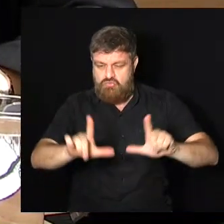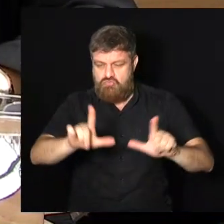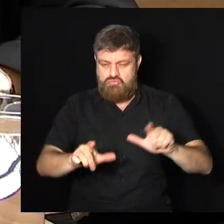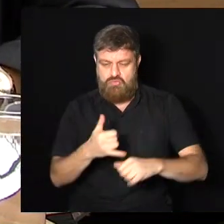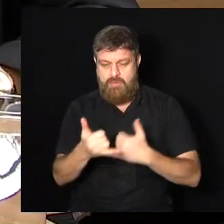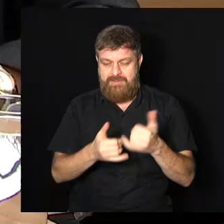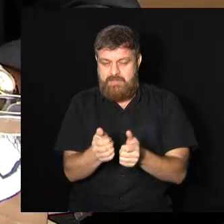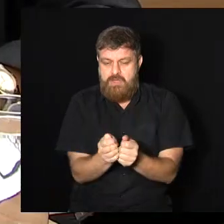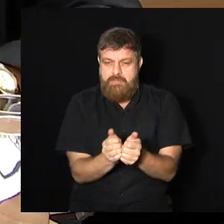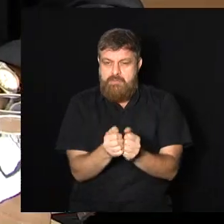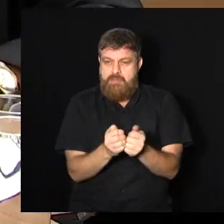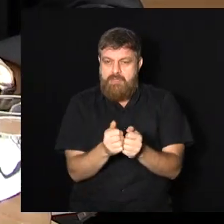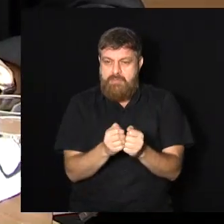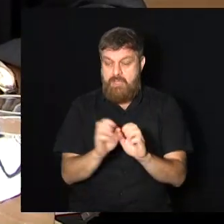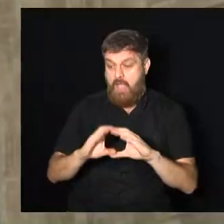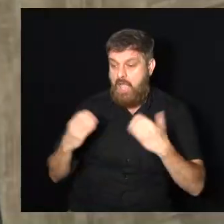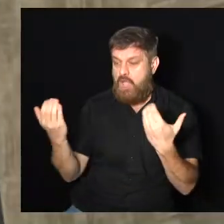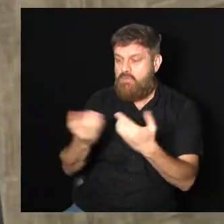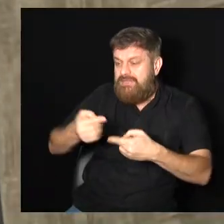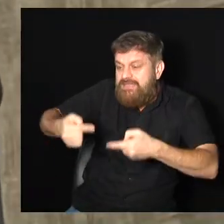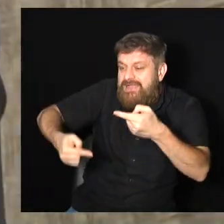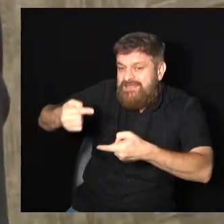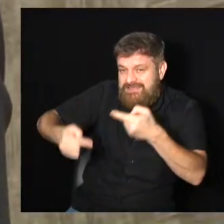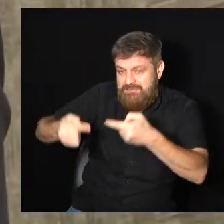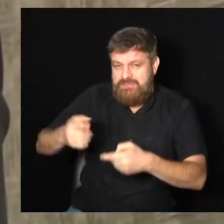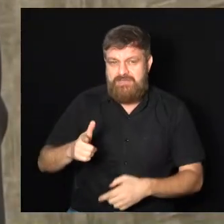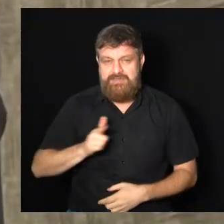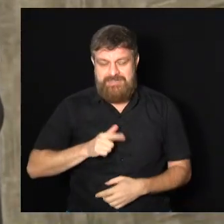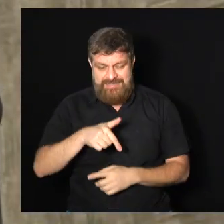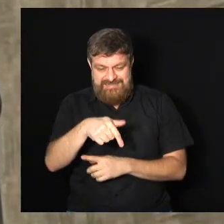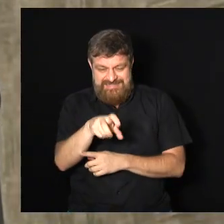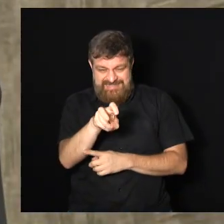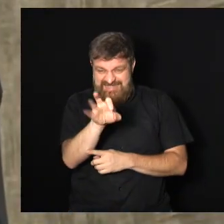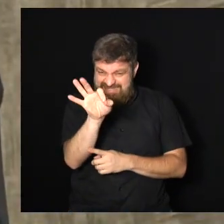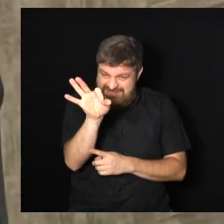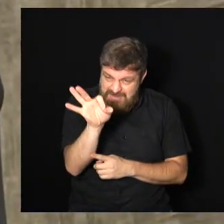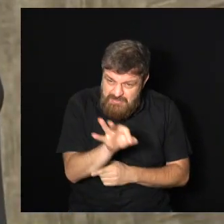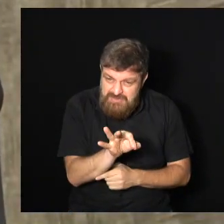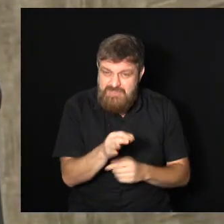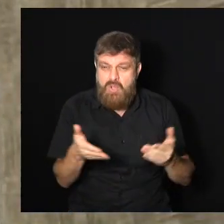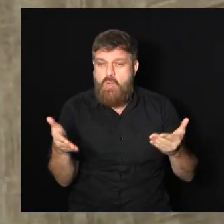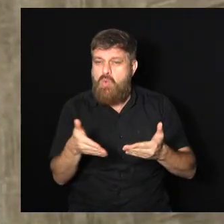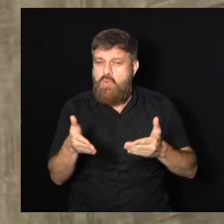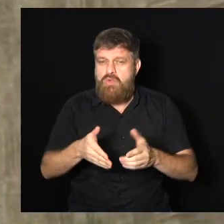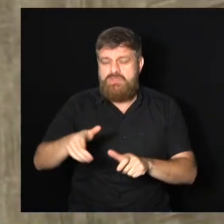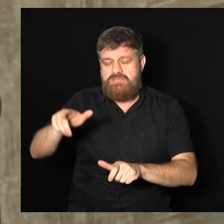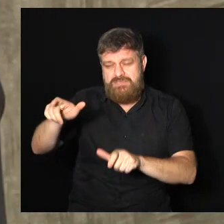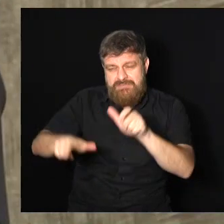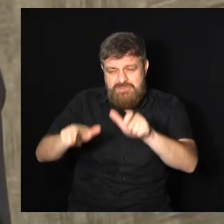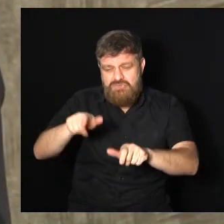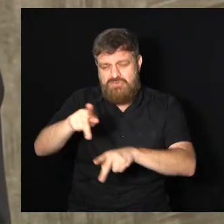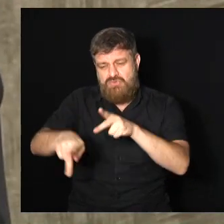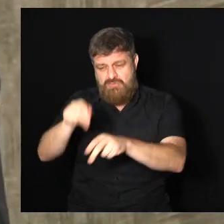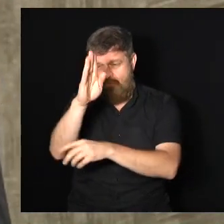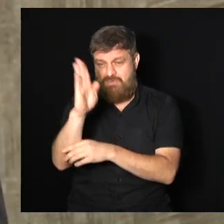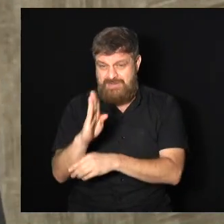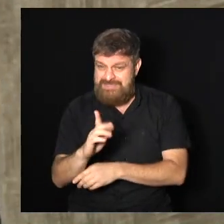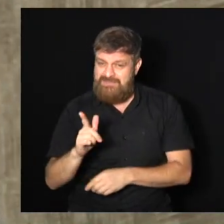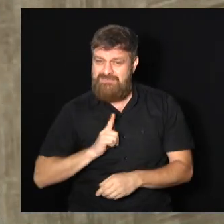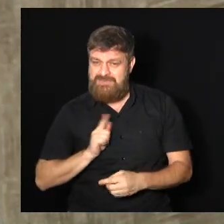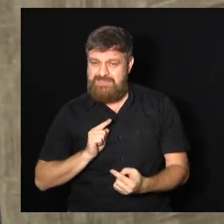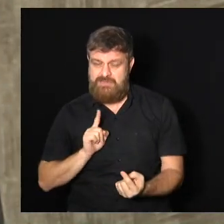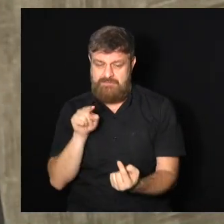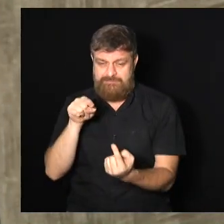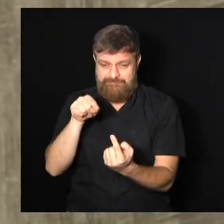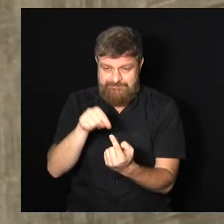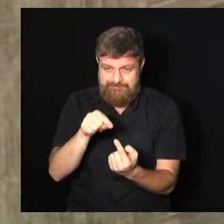debater o assunto com a comunidade. Mais de 75% hoje dos brasileiros estão de alguma